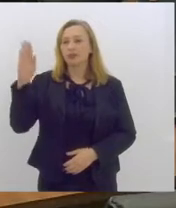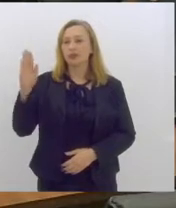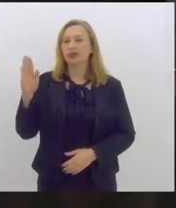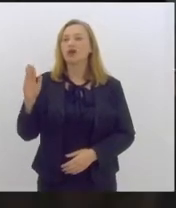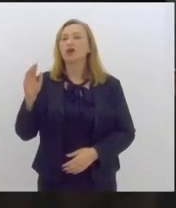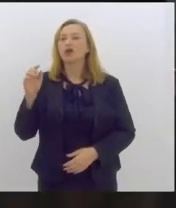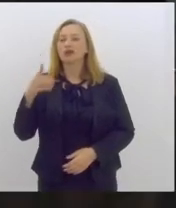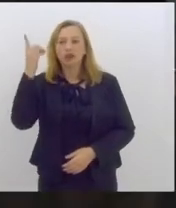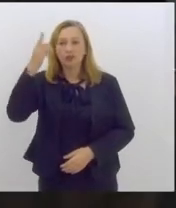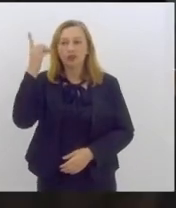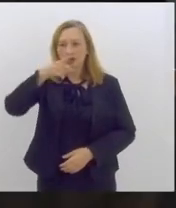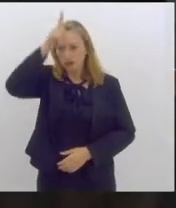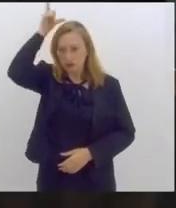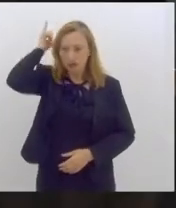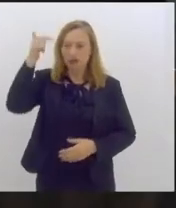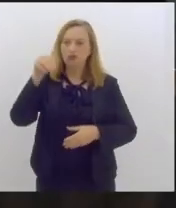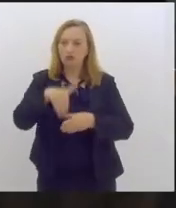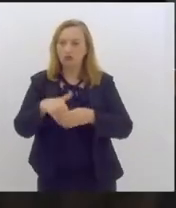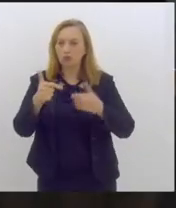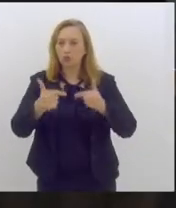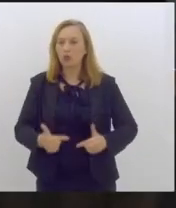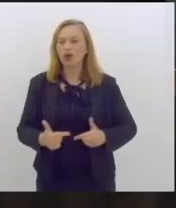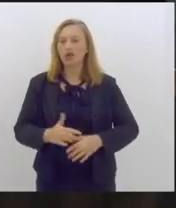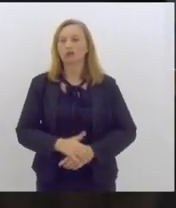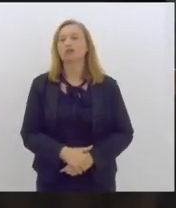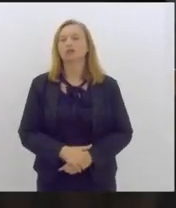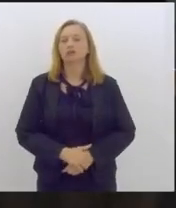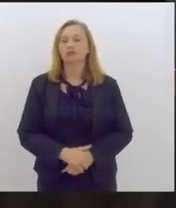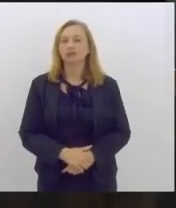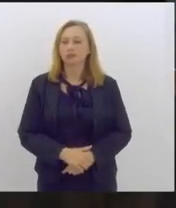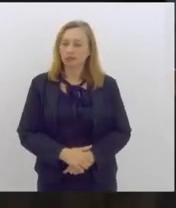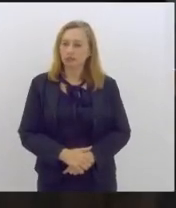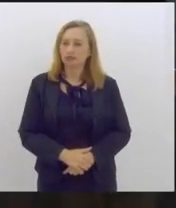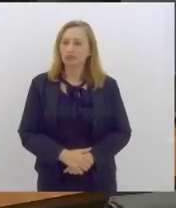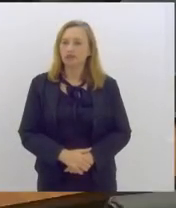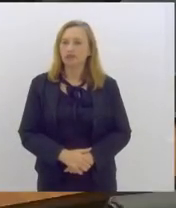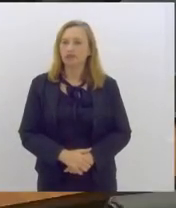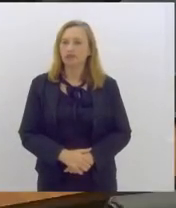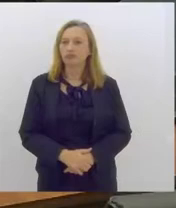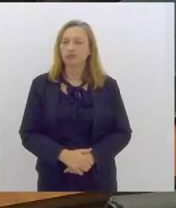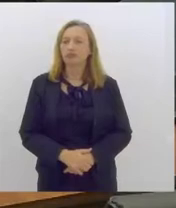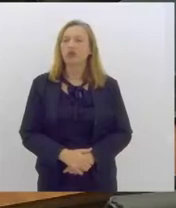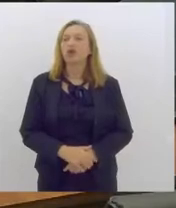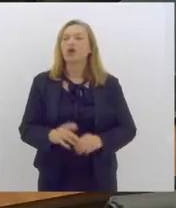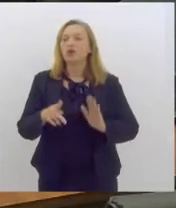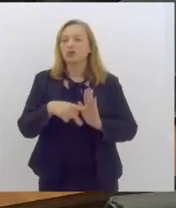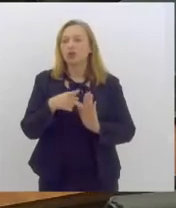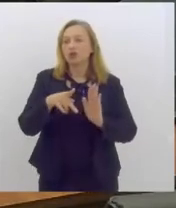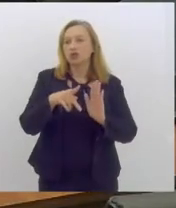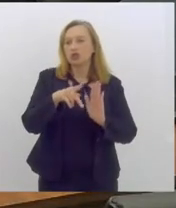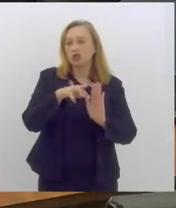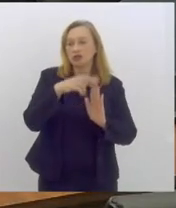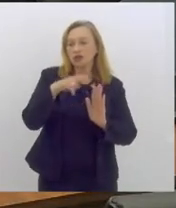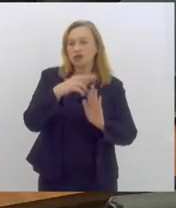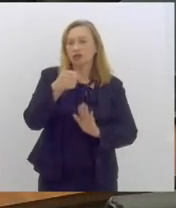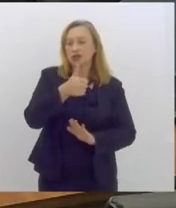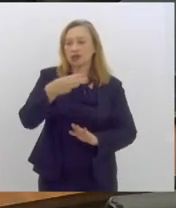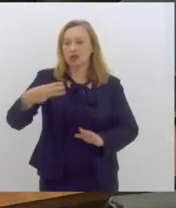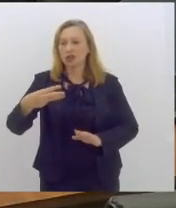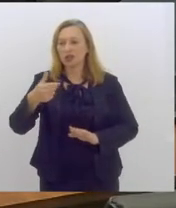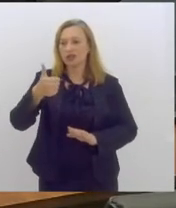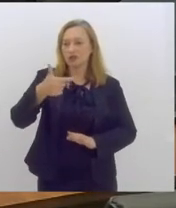a extensão Deputado Luiz Paulo a organização de sal 329